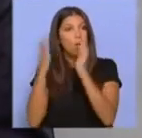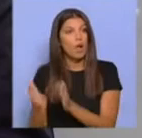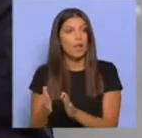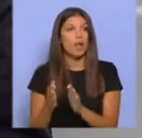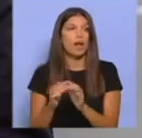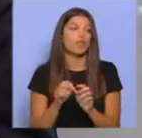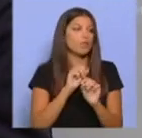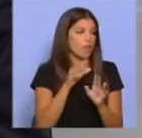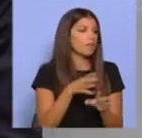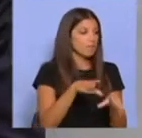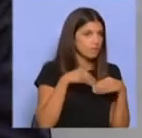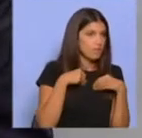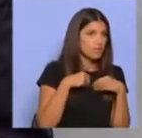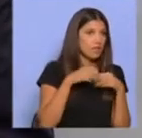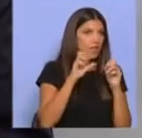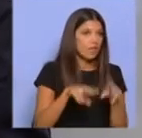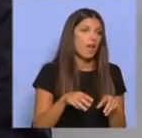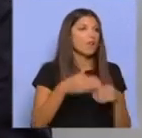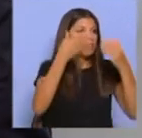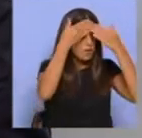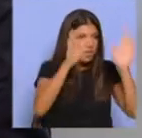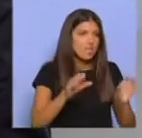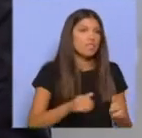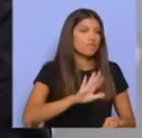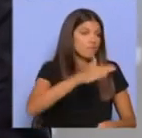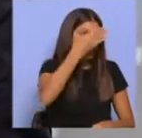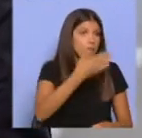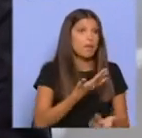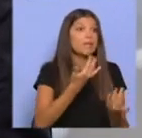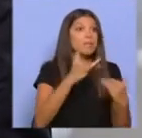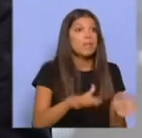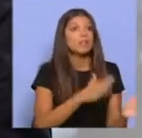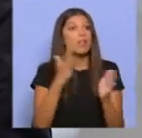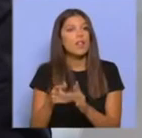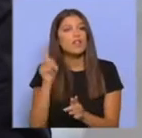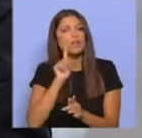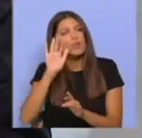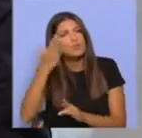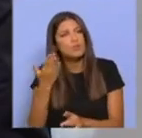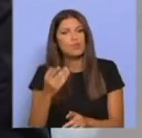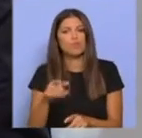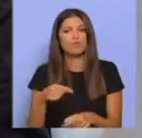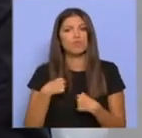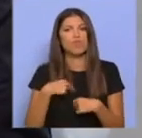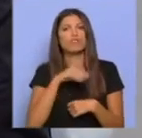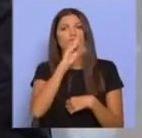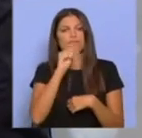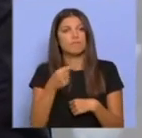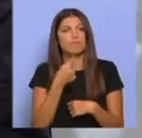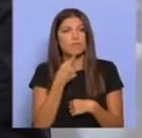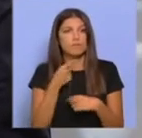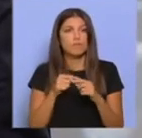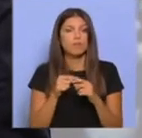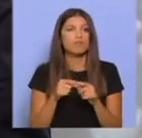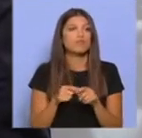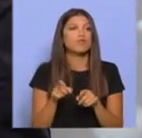dos sistemas políticos, particularmente das democracias, é importante nós entendermos que só defendemos o nosso interesse quando